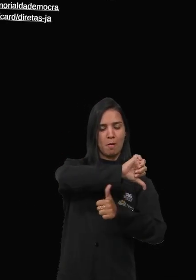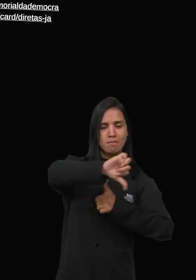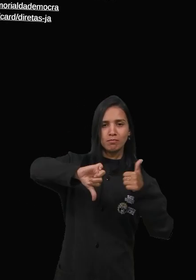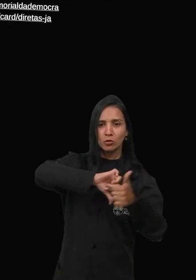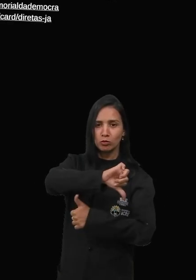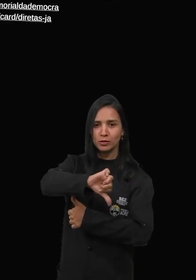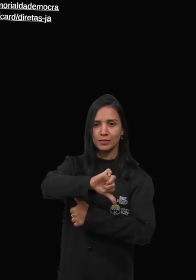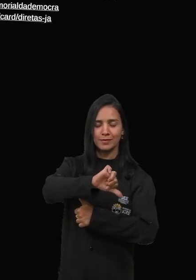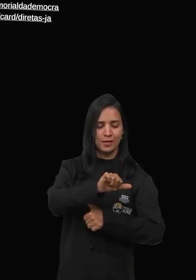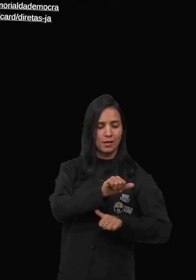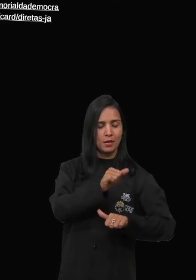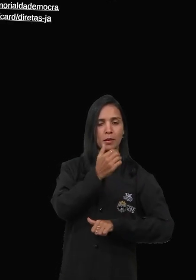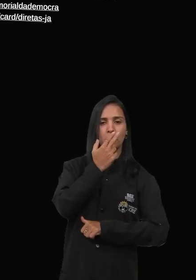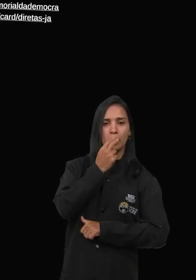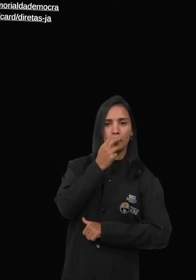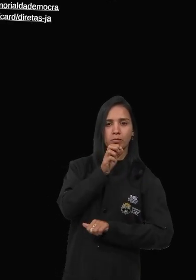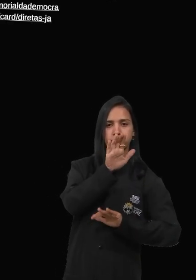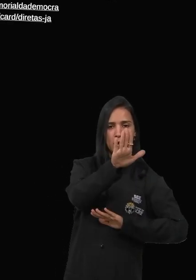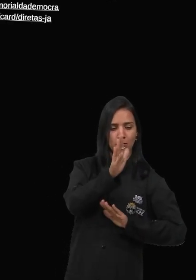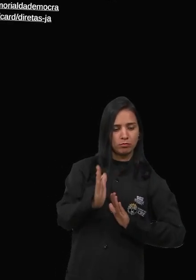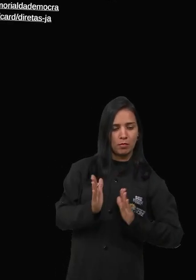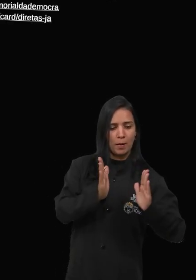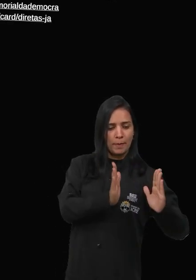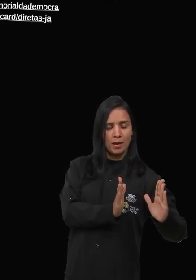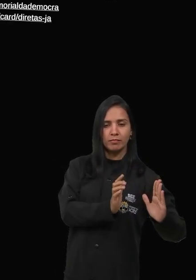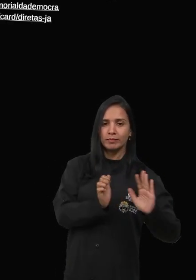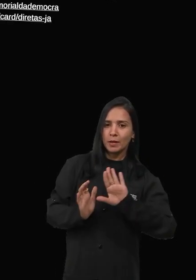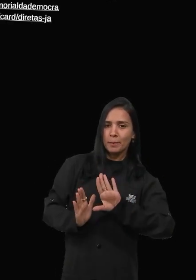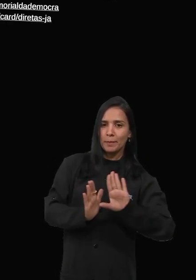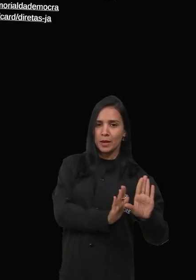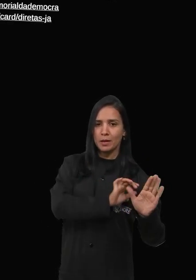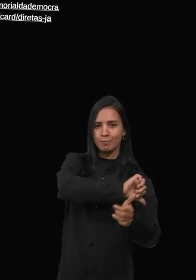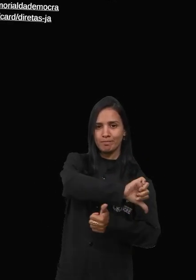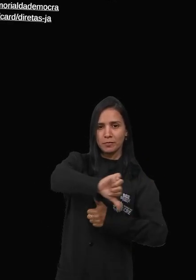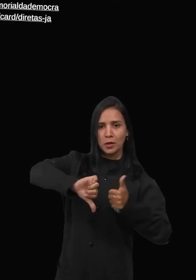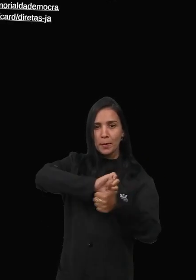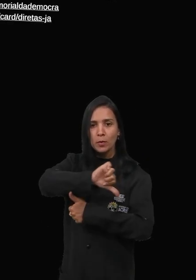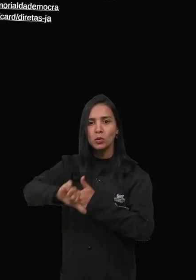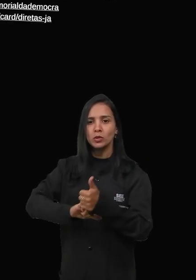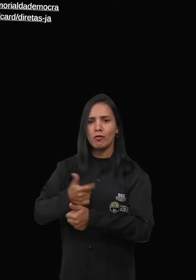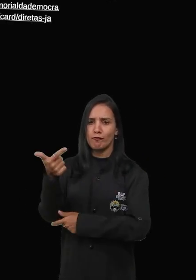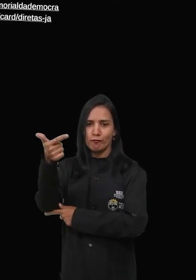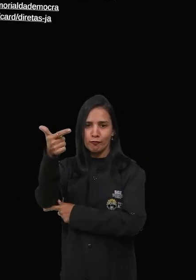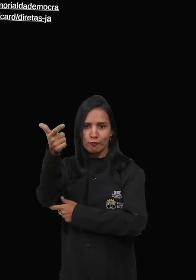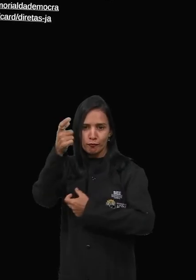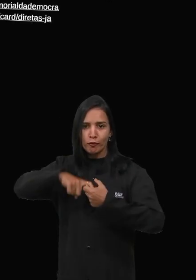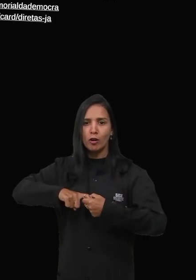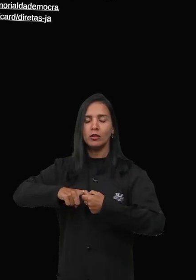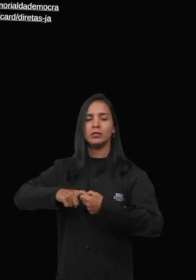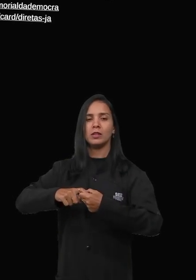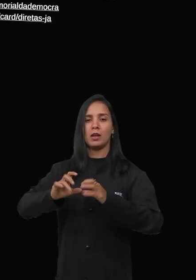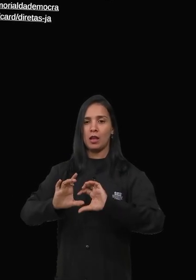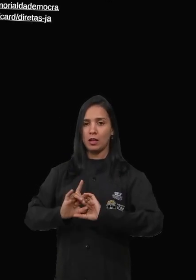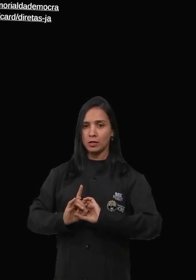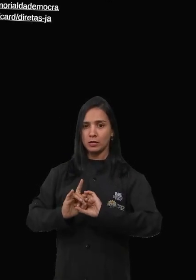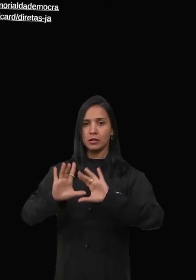né, a ditadura militar e a democracia. Então, houve